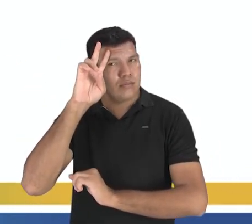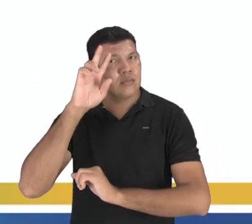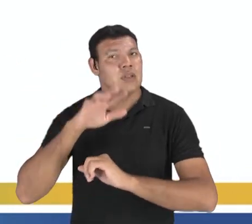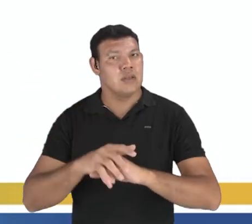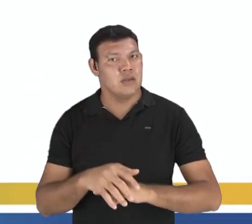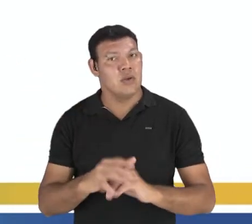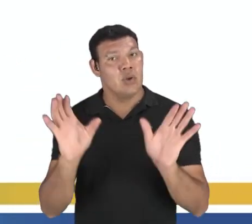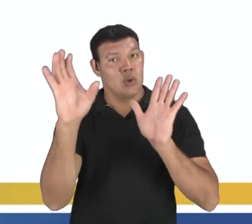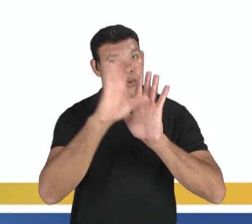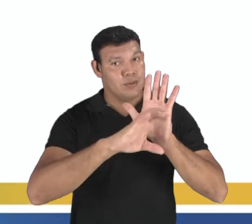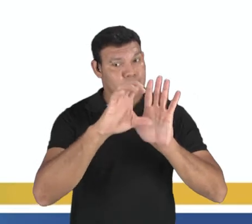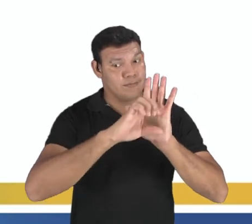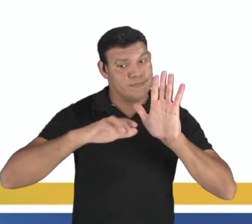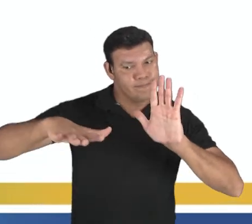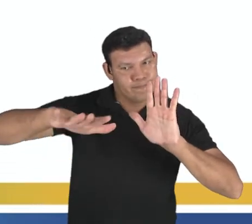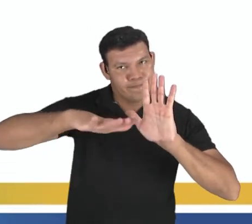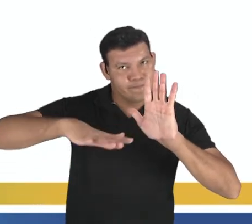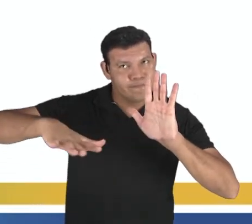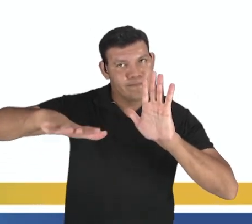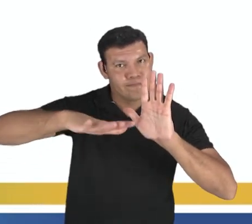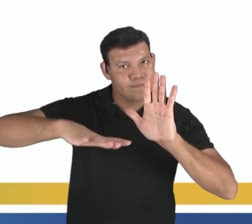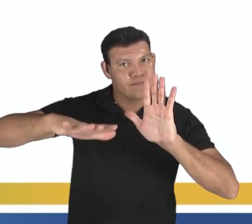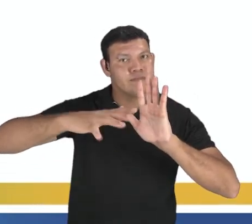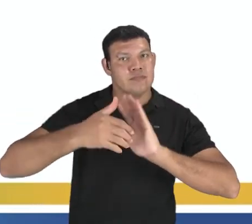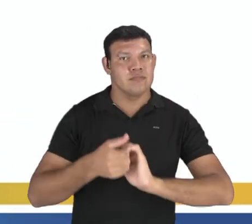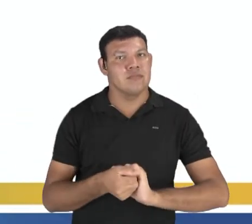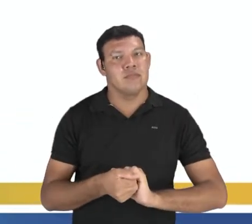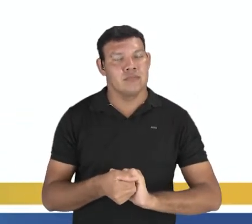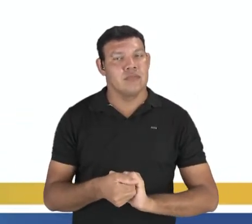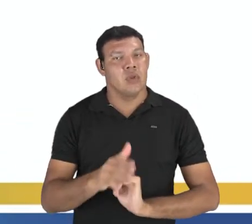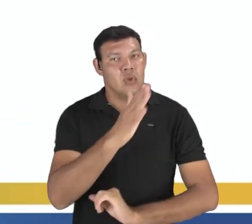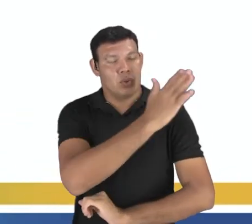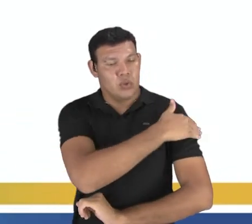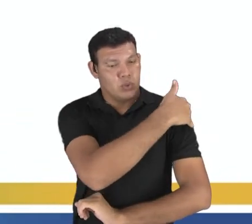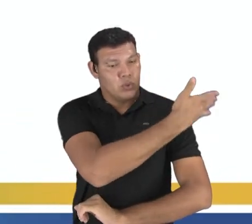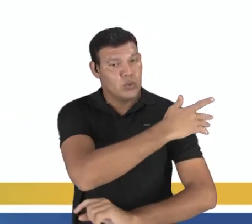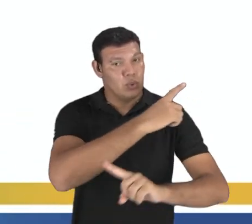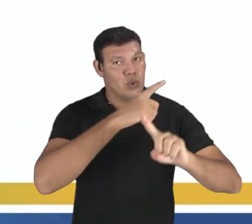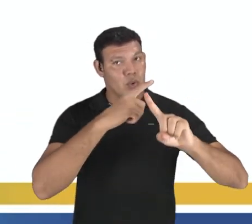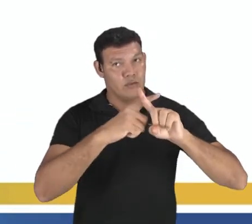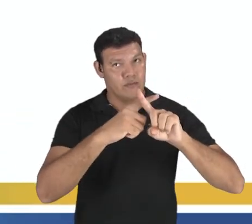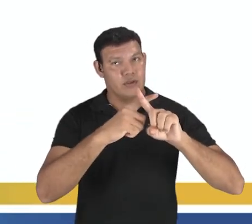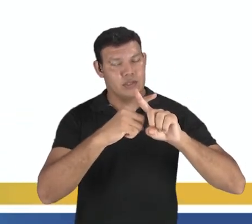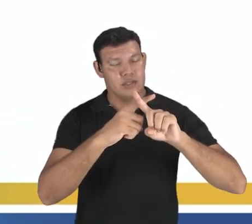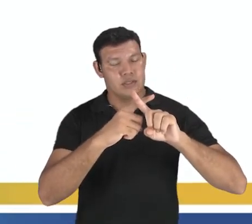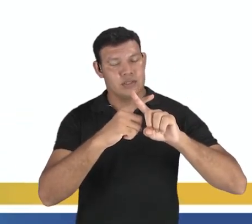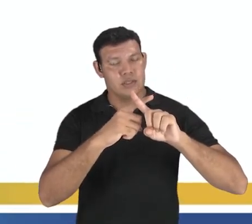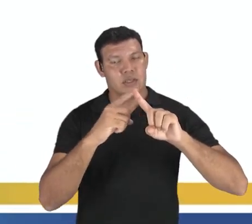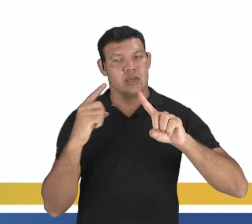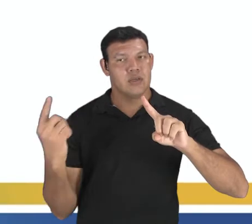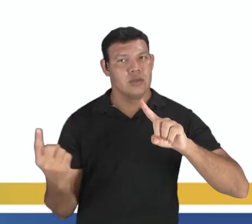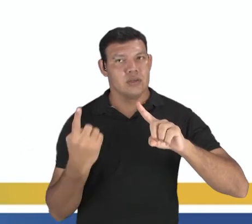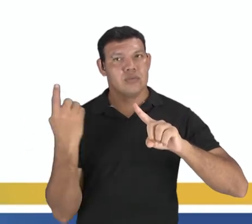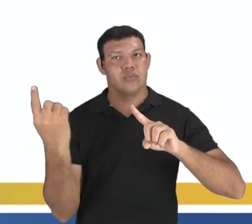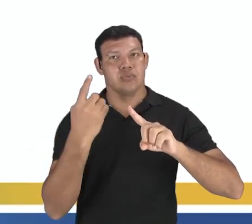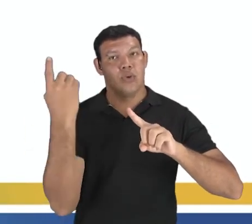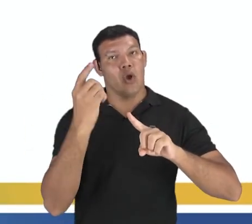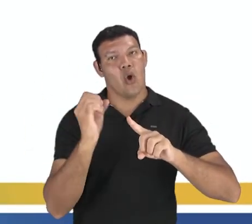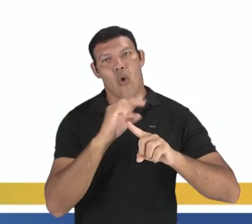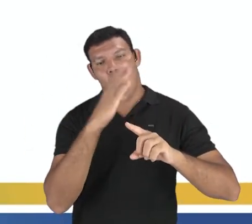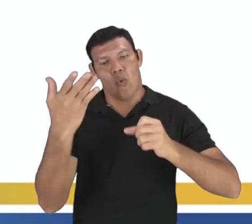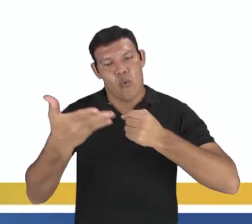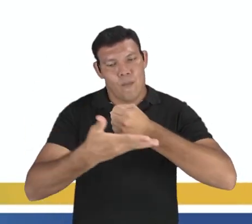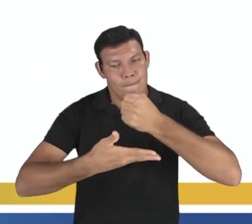que o conceito de área é um lado vezes a altura, ou base vezes